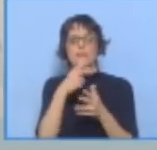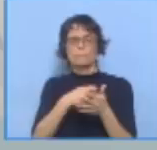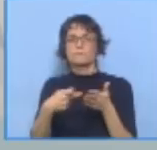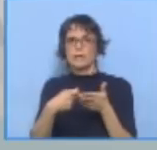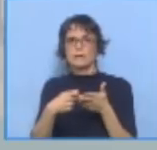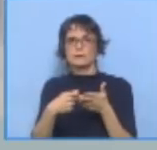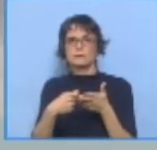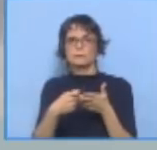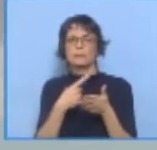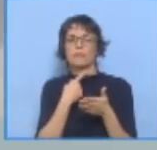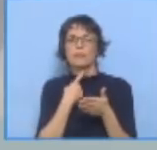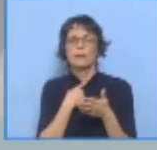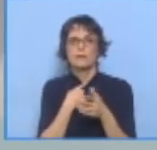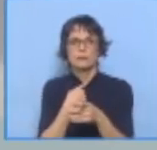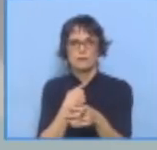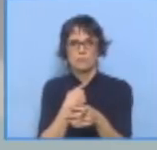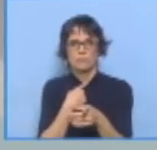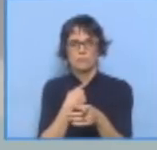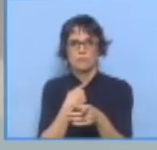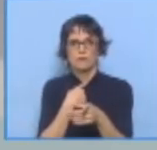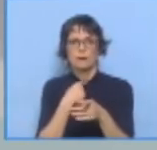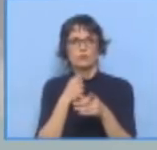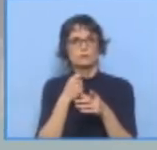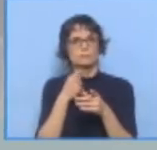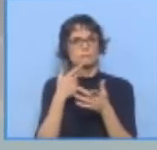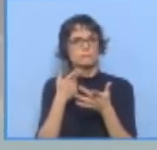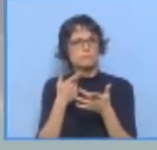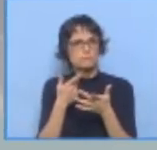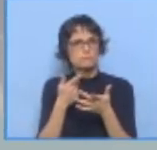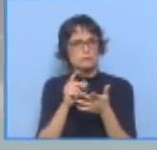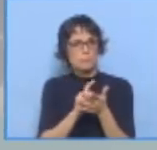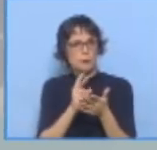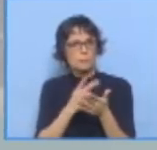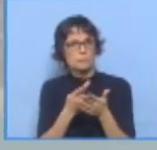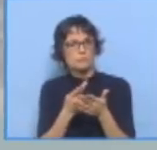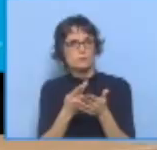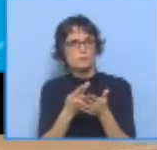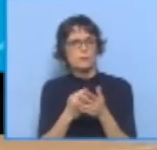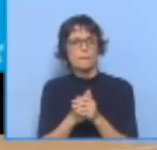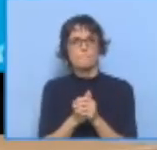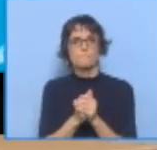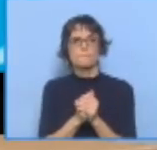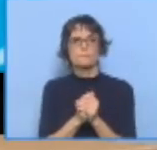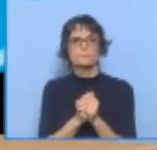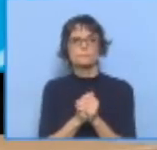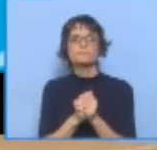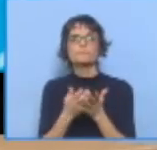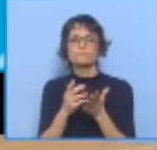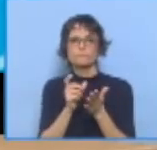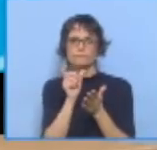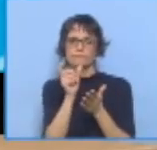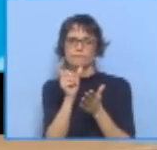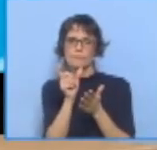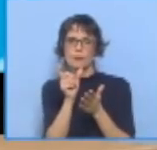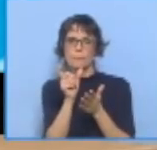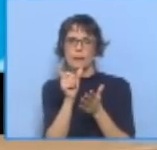palavra tentação por provação. Sim. É também a fidelidade ao original que está em causa. É evidente que o termo grego